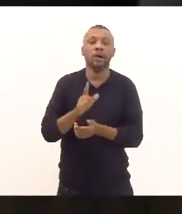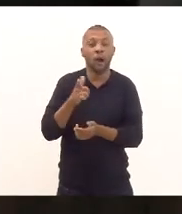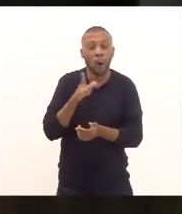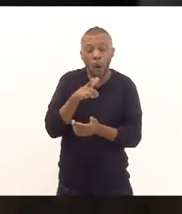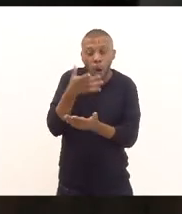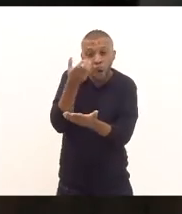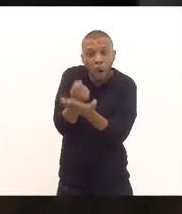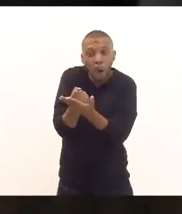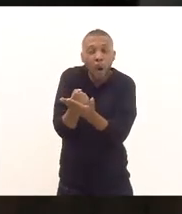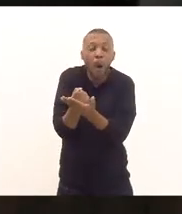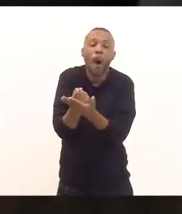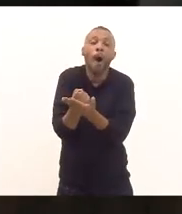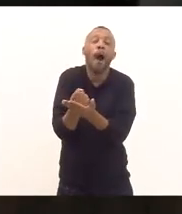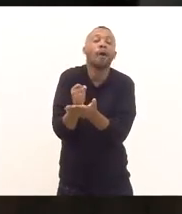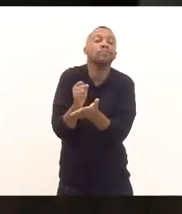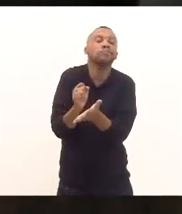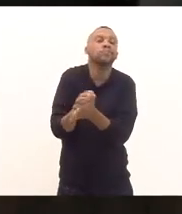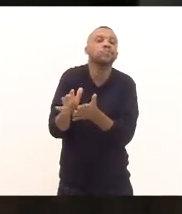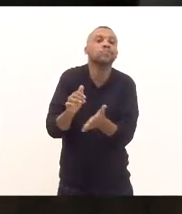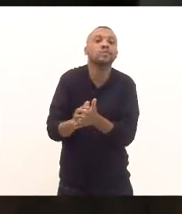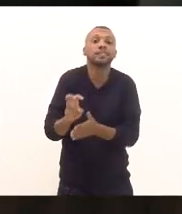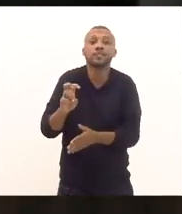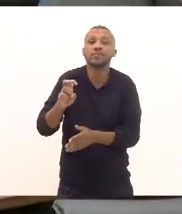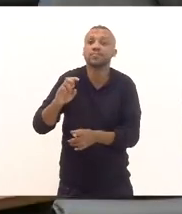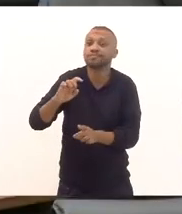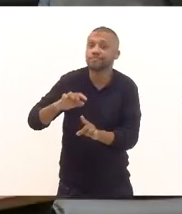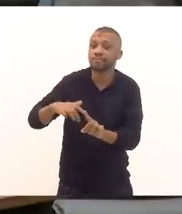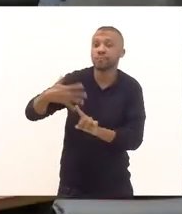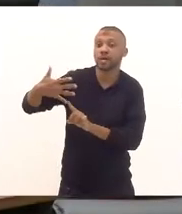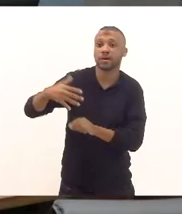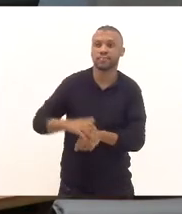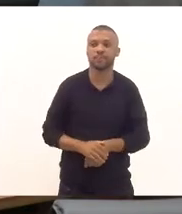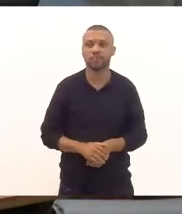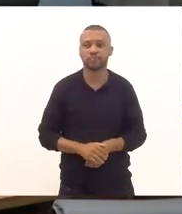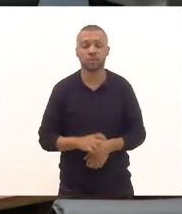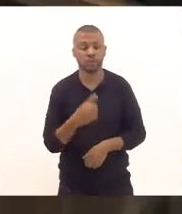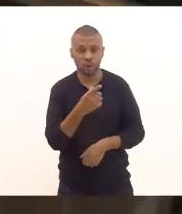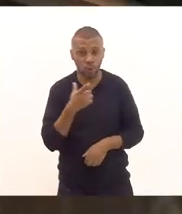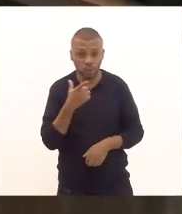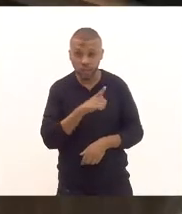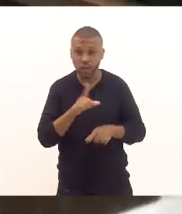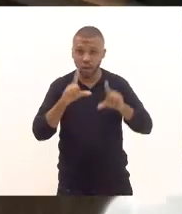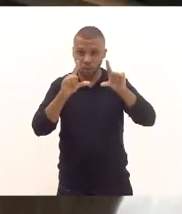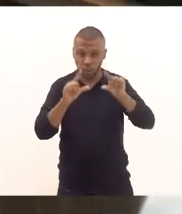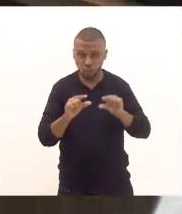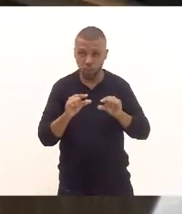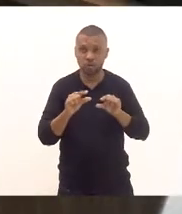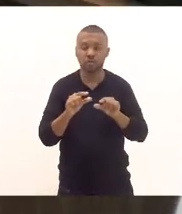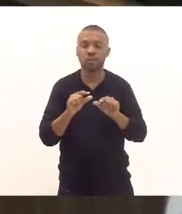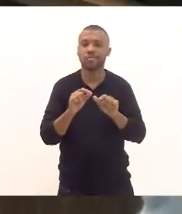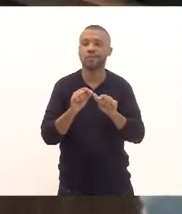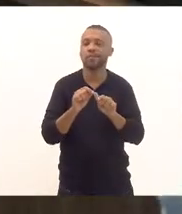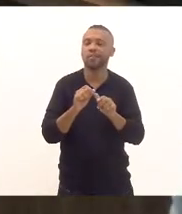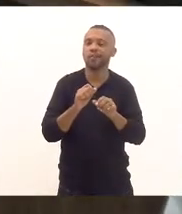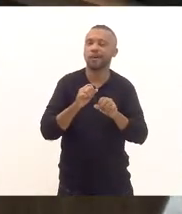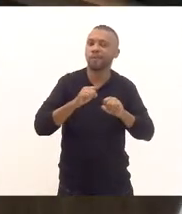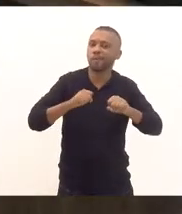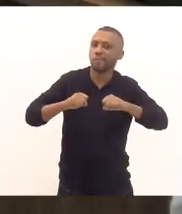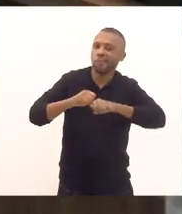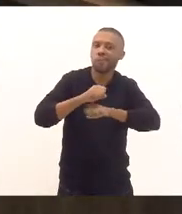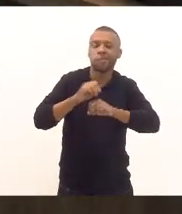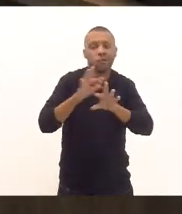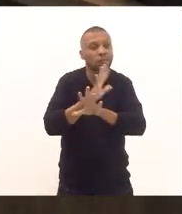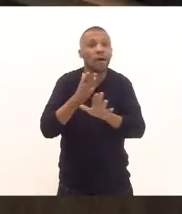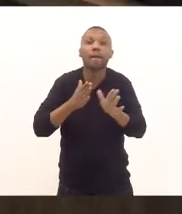das vezes custa 35 vezes mais seu presente pode baixar baixar custos e monumentos já está